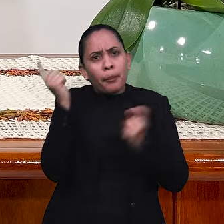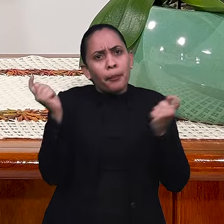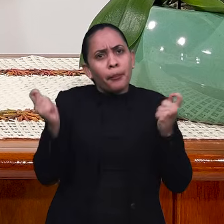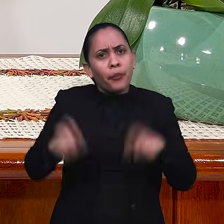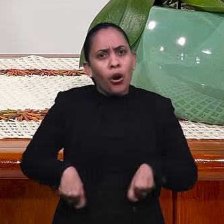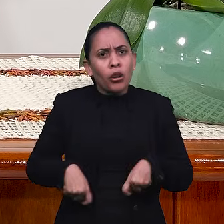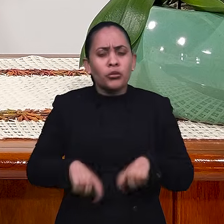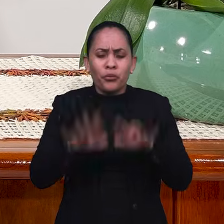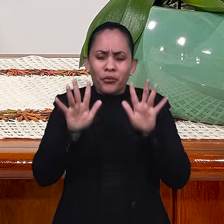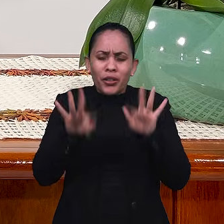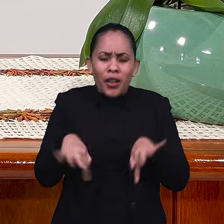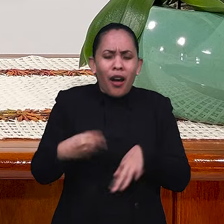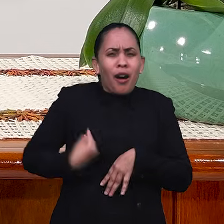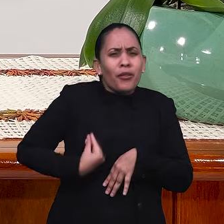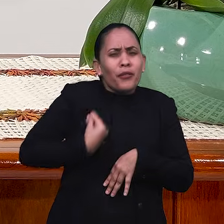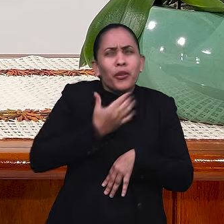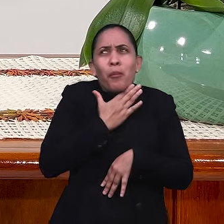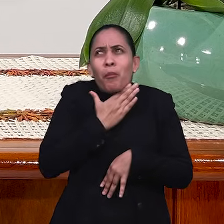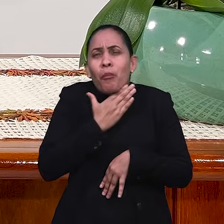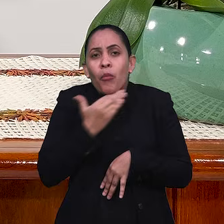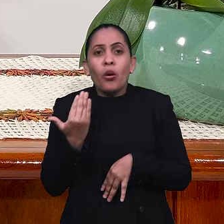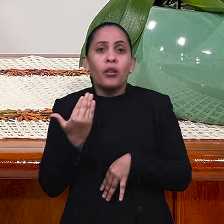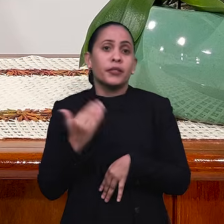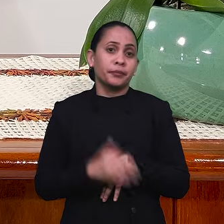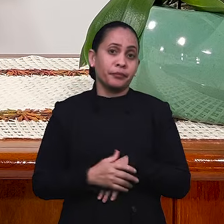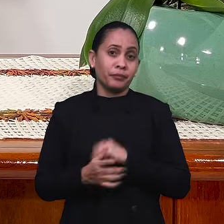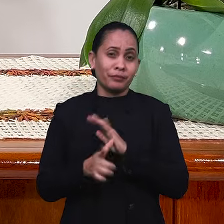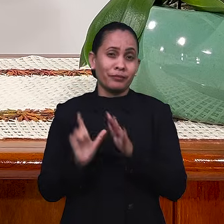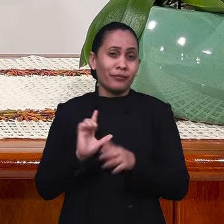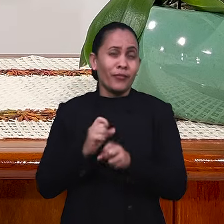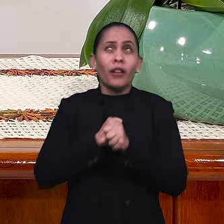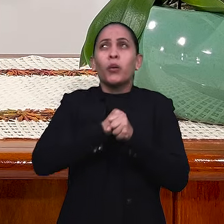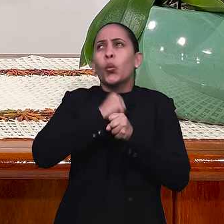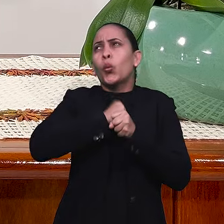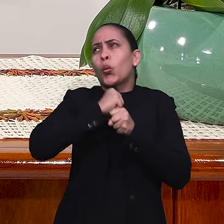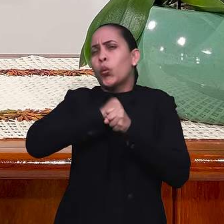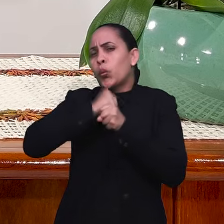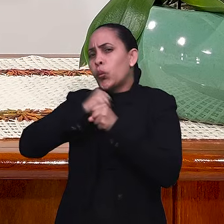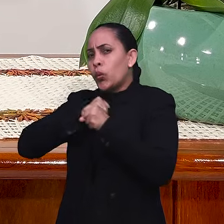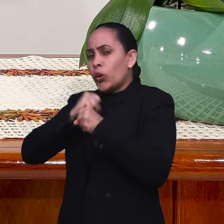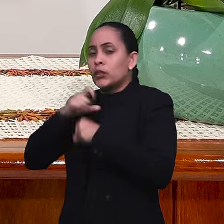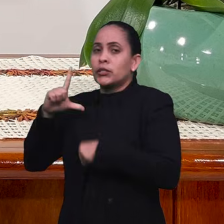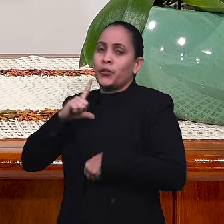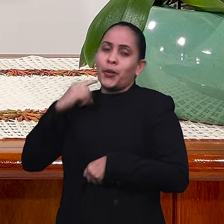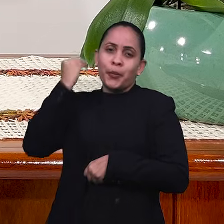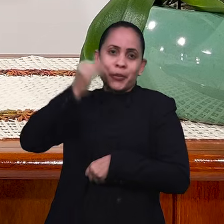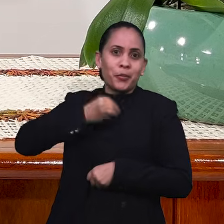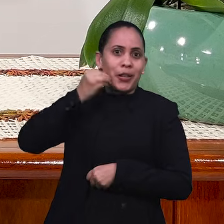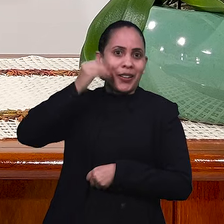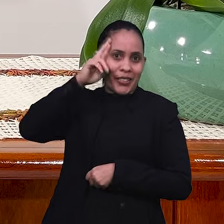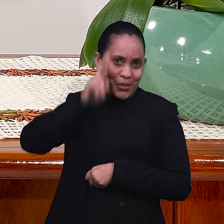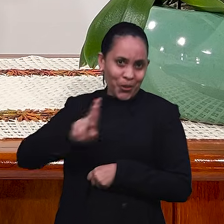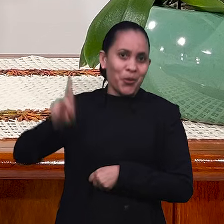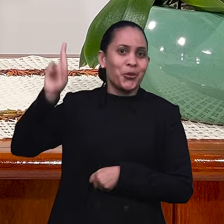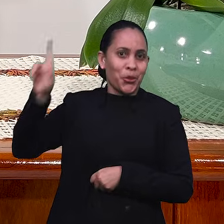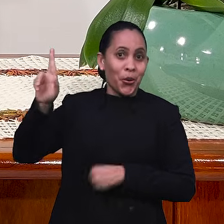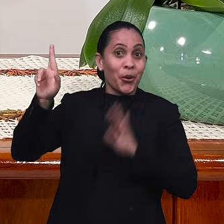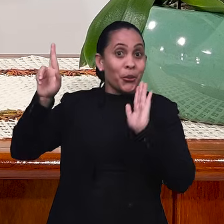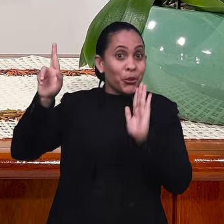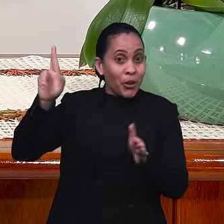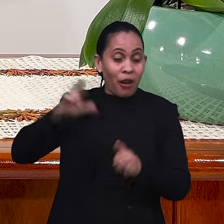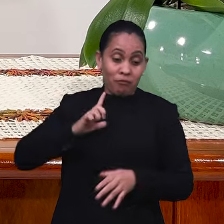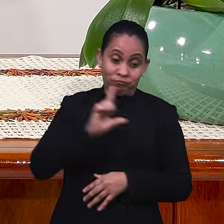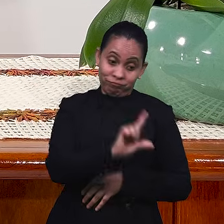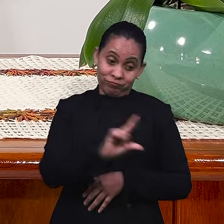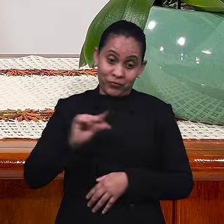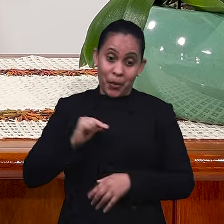no final da vida, depois de passar muitos anos, tiveram um encontro com o Senhor e ali já estavam eleitos